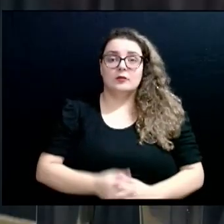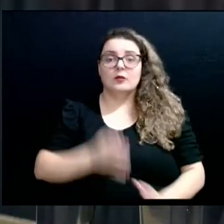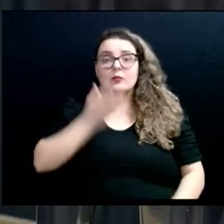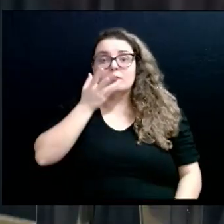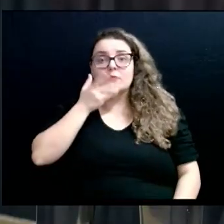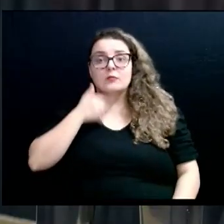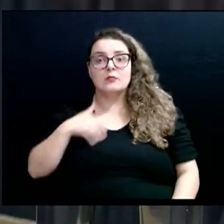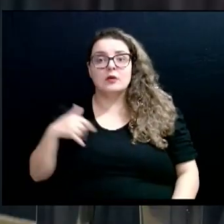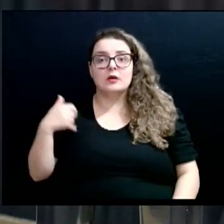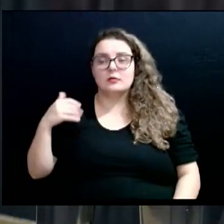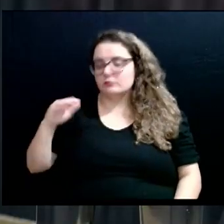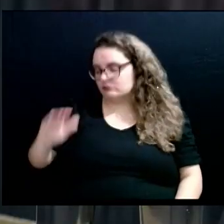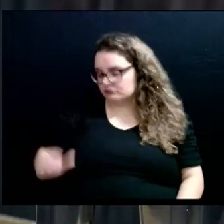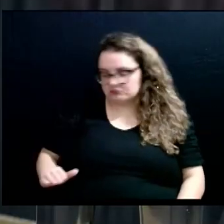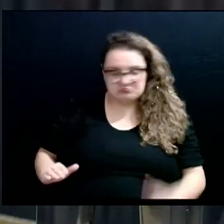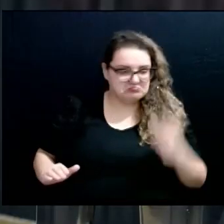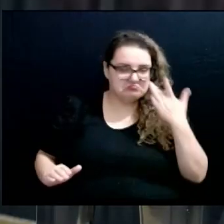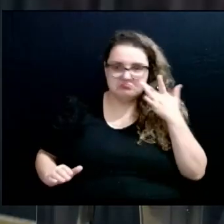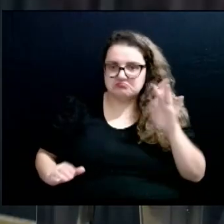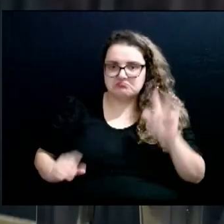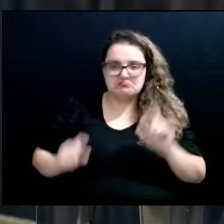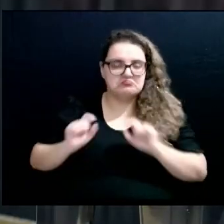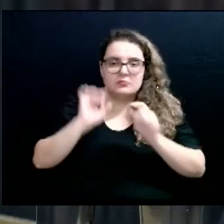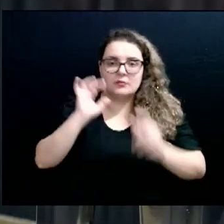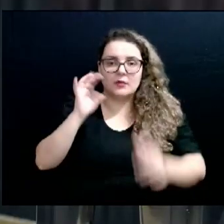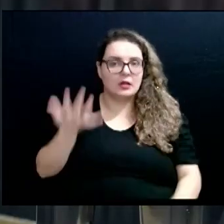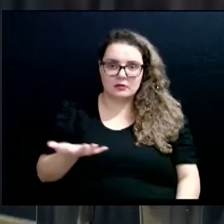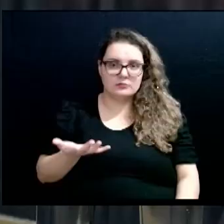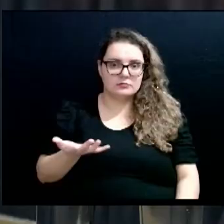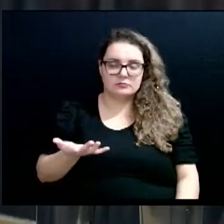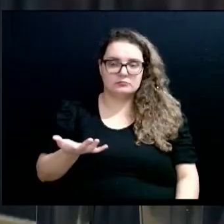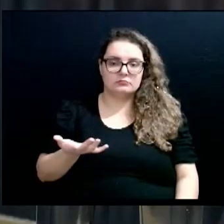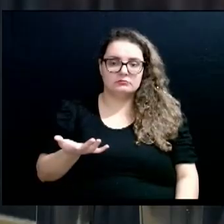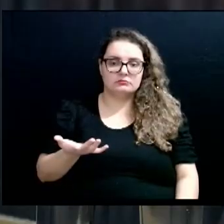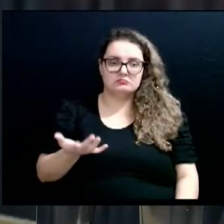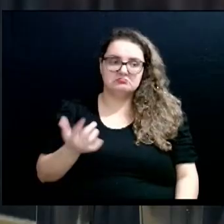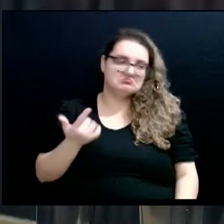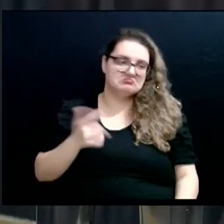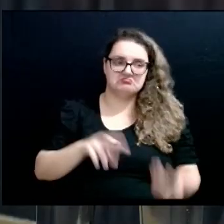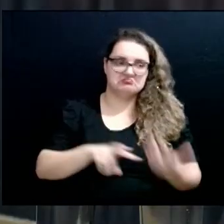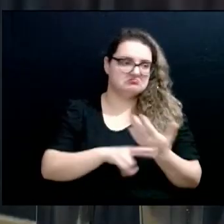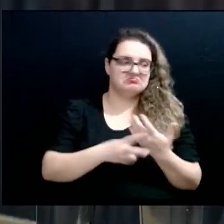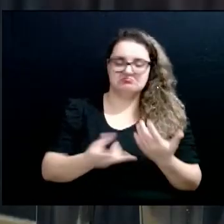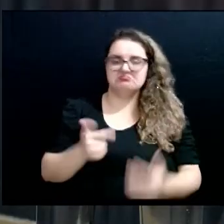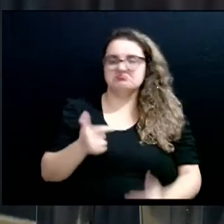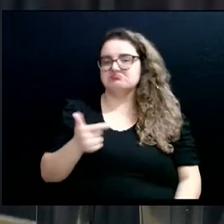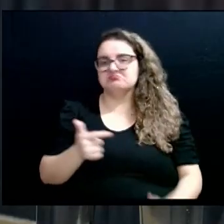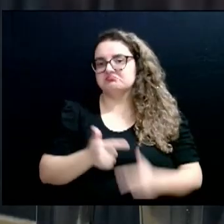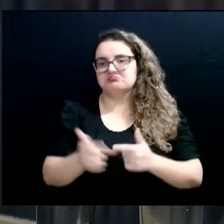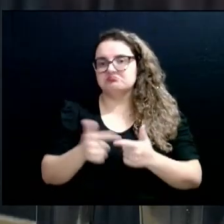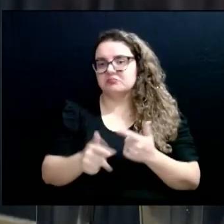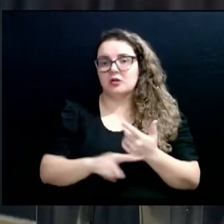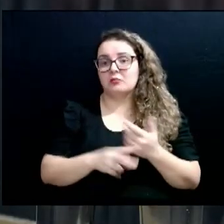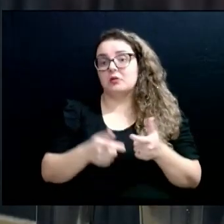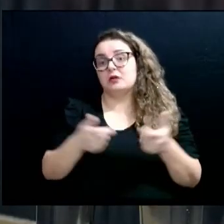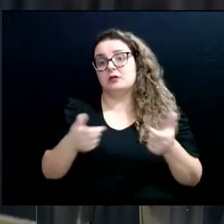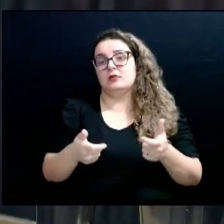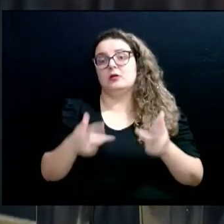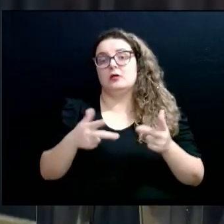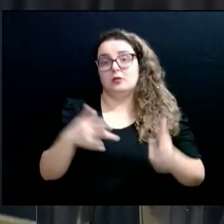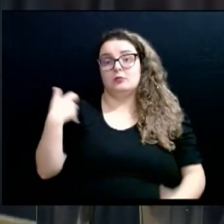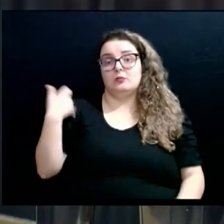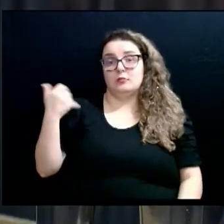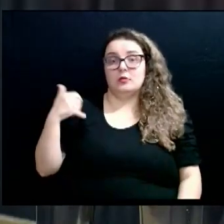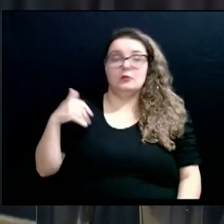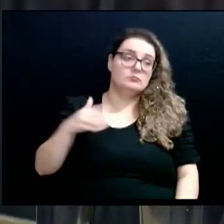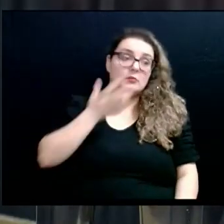entende o que está acontecendo, Aham. então também aquilo ali não causa um impacto tão grande, enquanto que uma criança mais velha, que tem